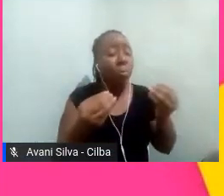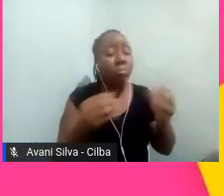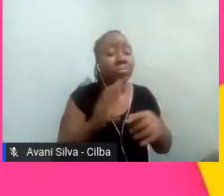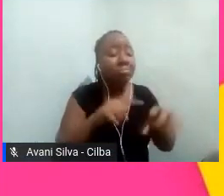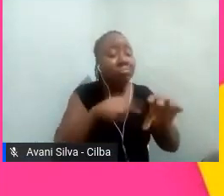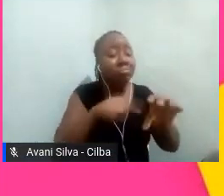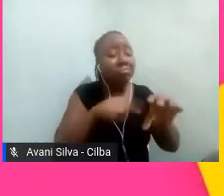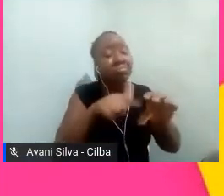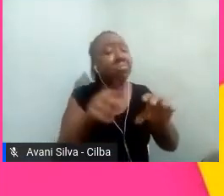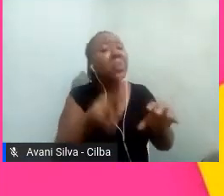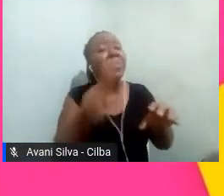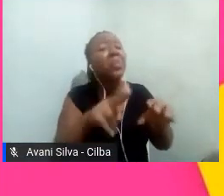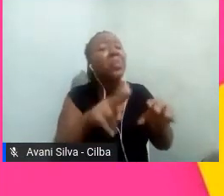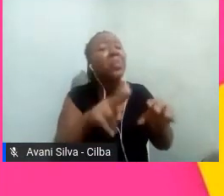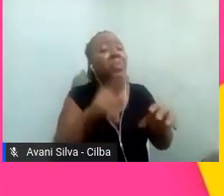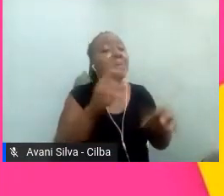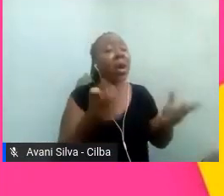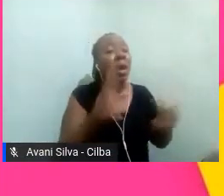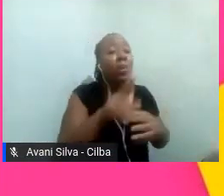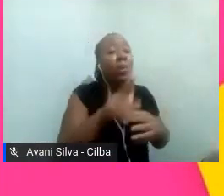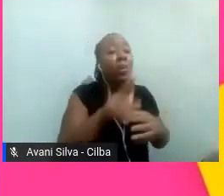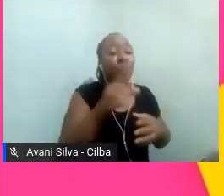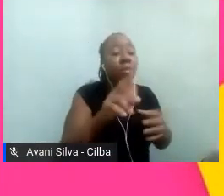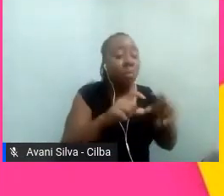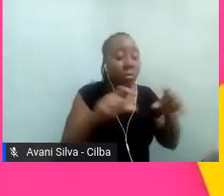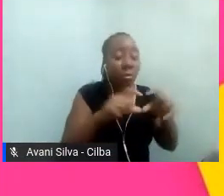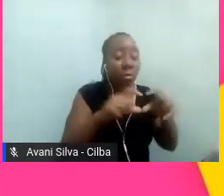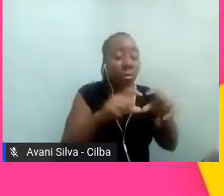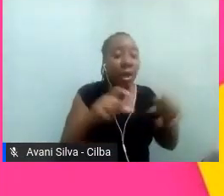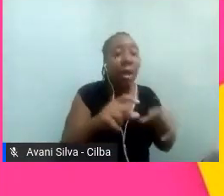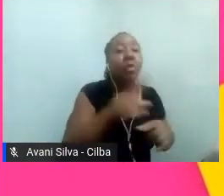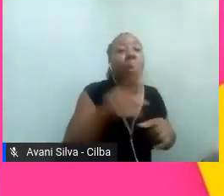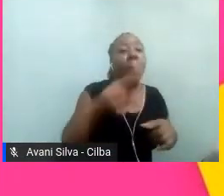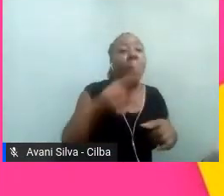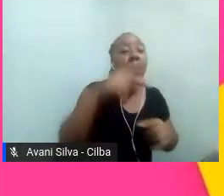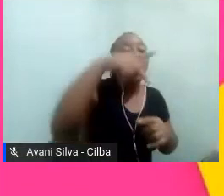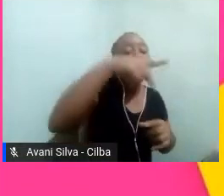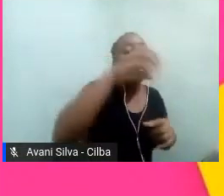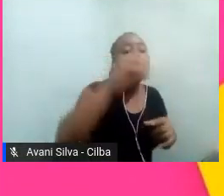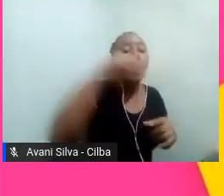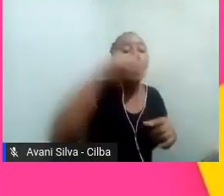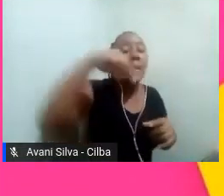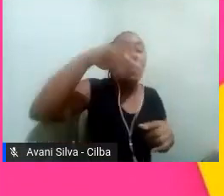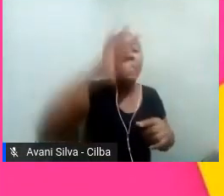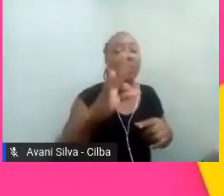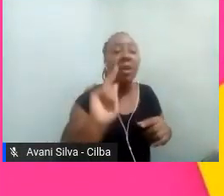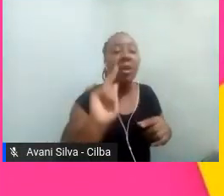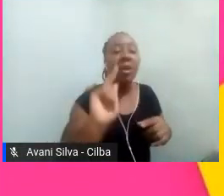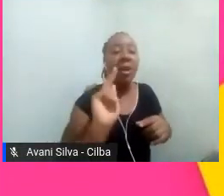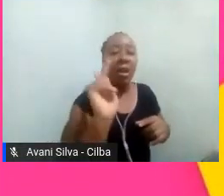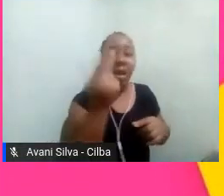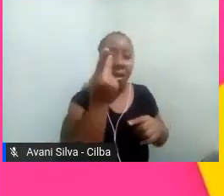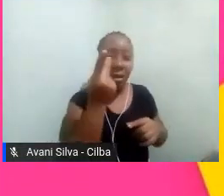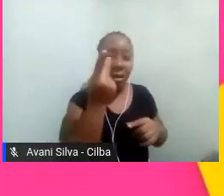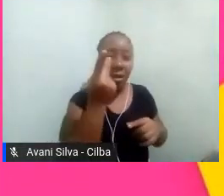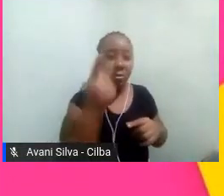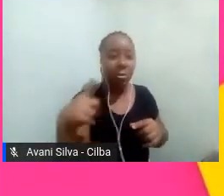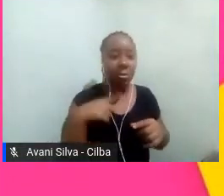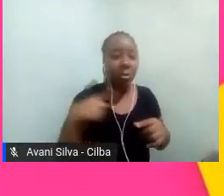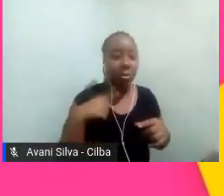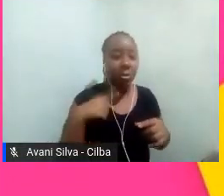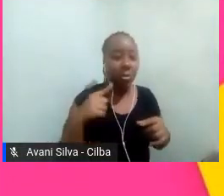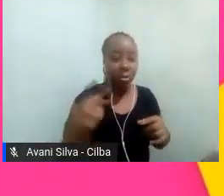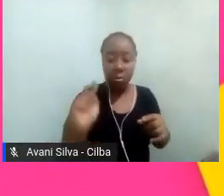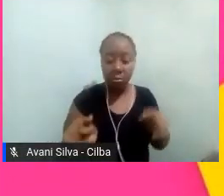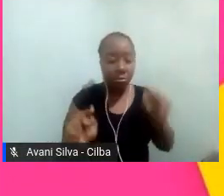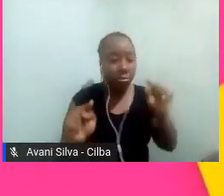uma peça chamada ponte H. A ponte H vai usar dois pinos